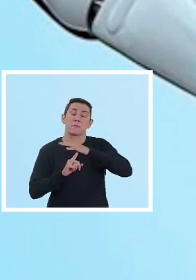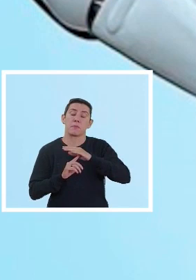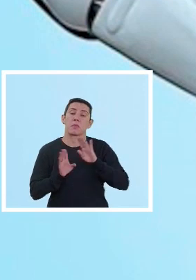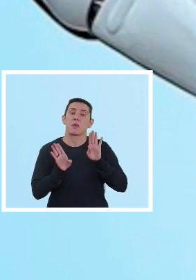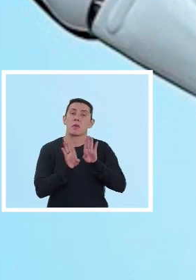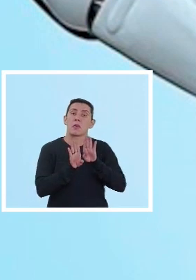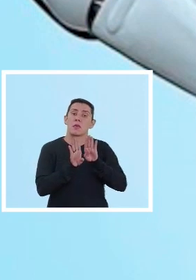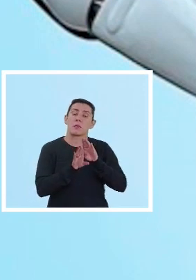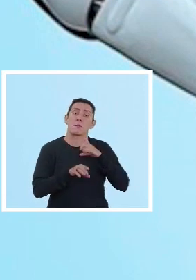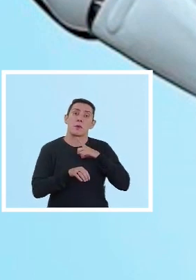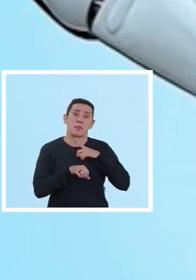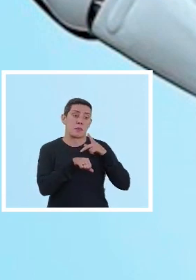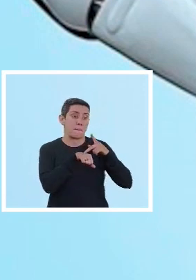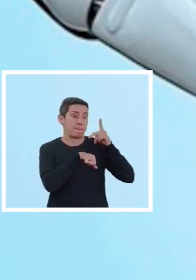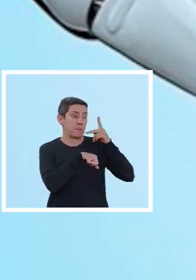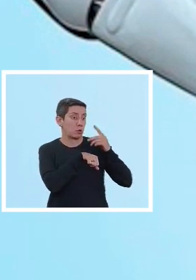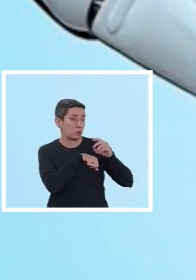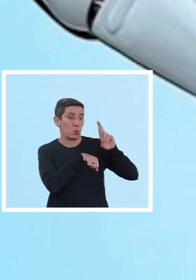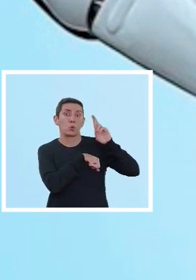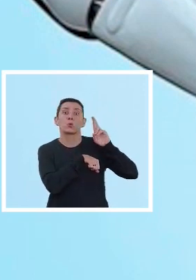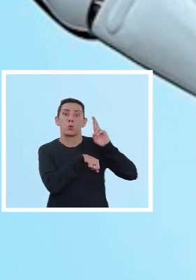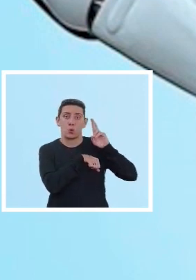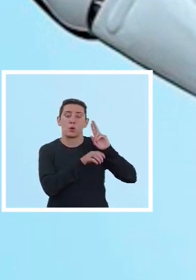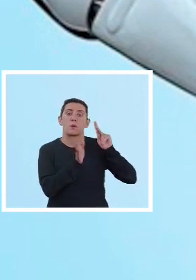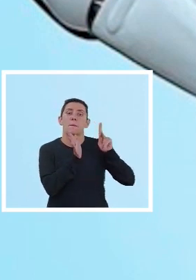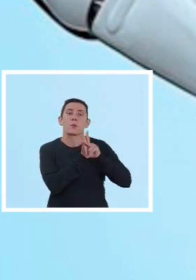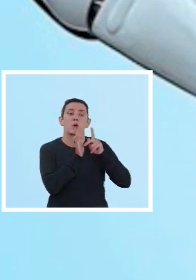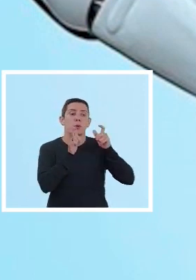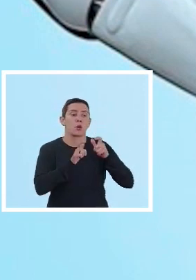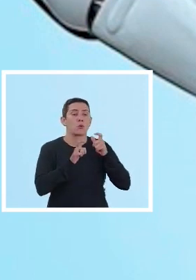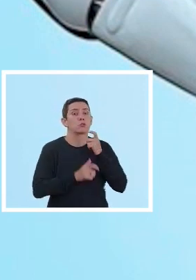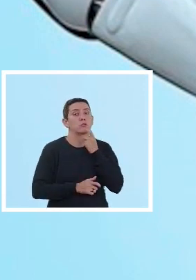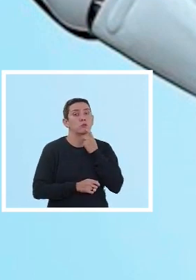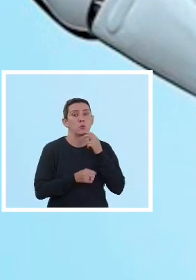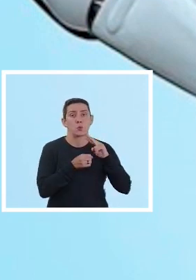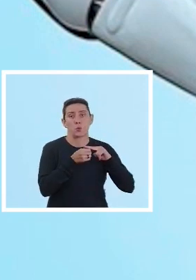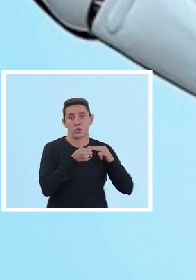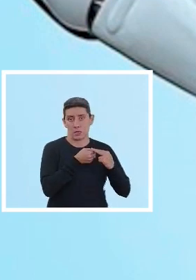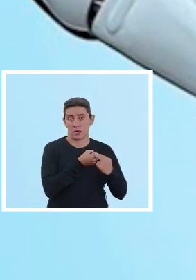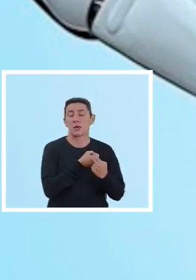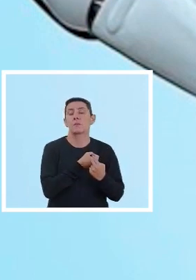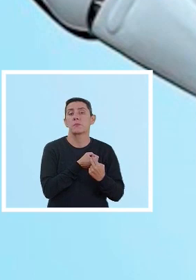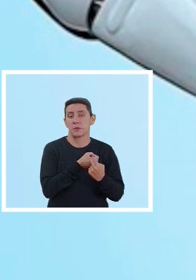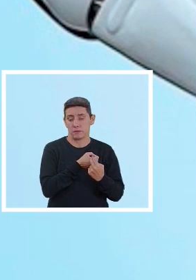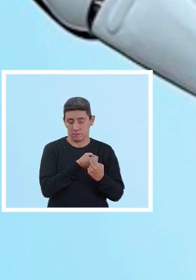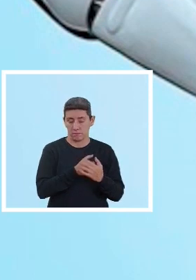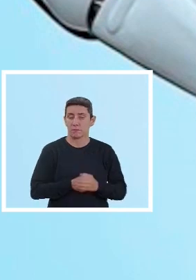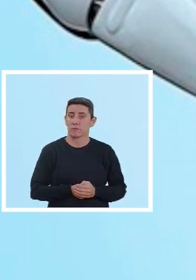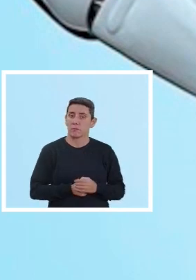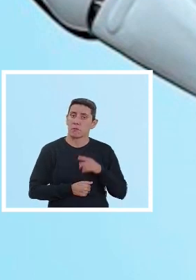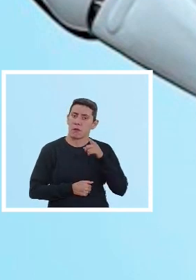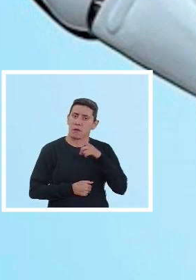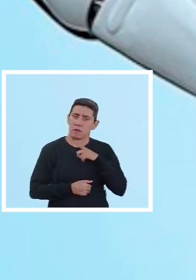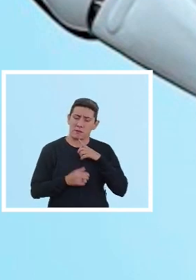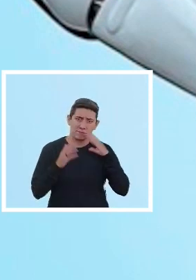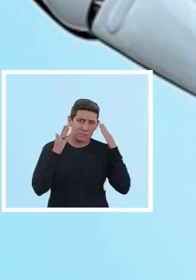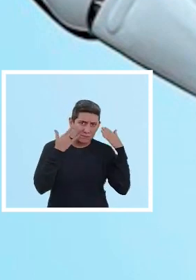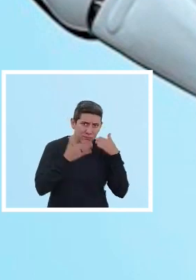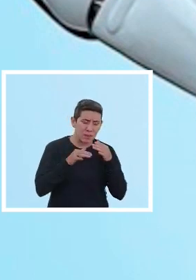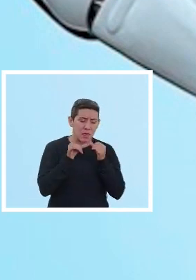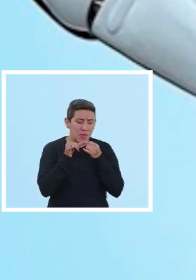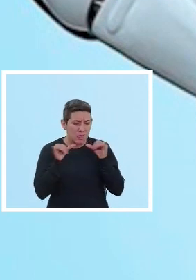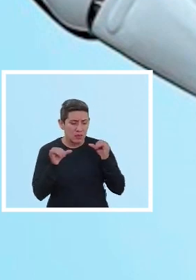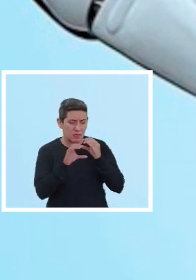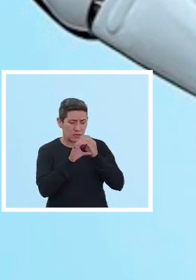elétrica pela Universidade Estadual de Campinas tem experiência na área de engenharia elétrica com ênfase em engenharia eletrônica e